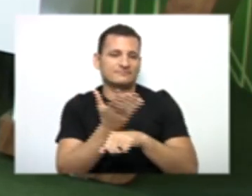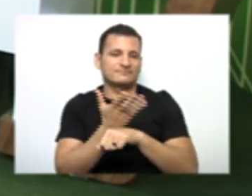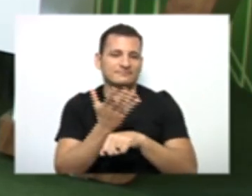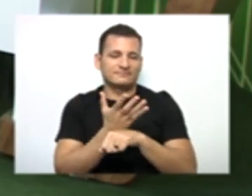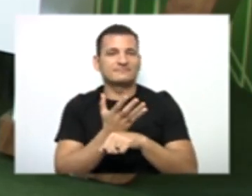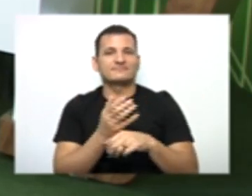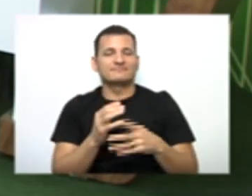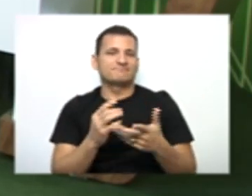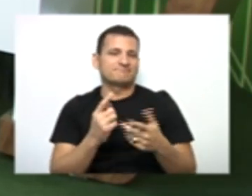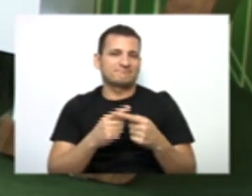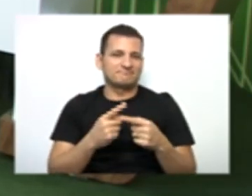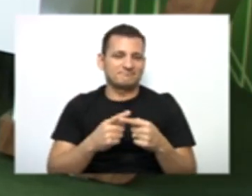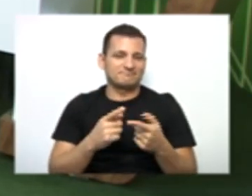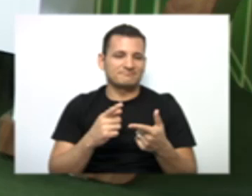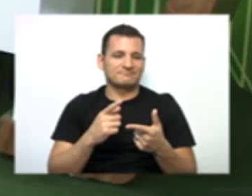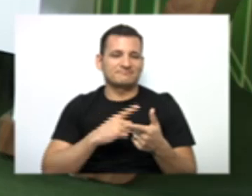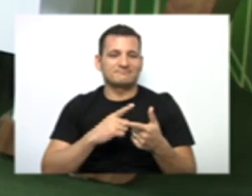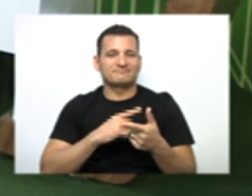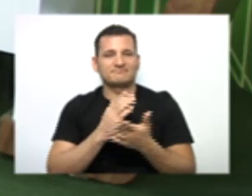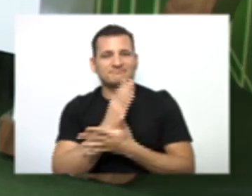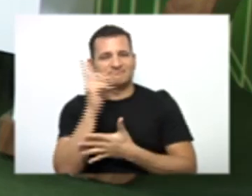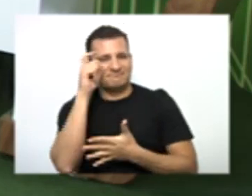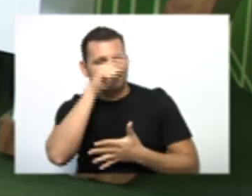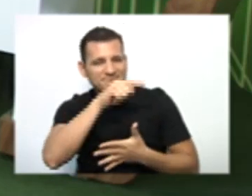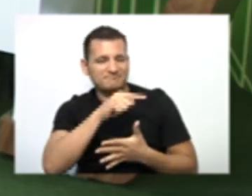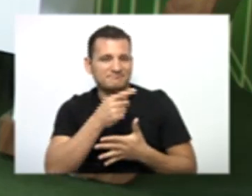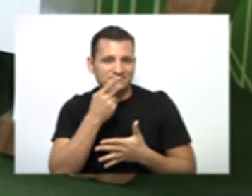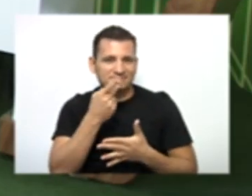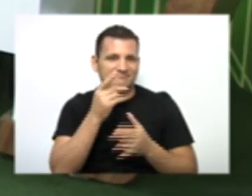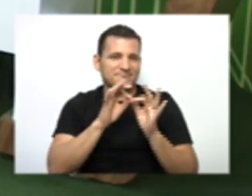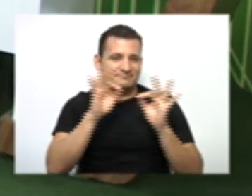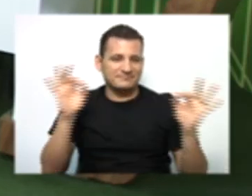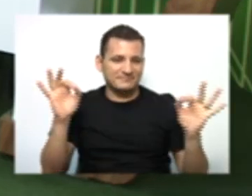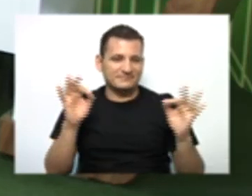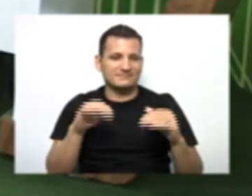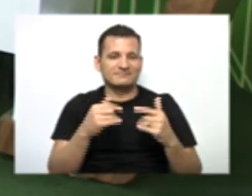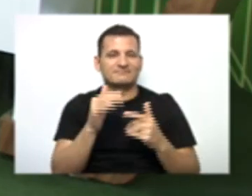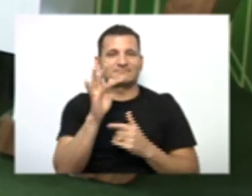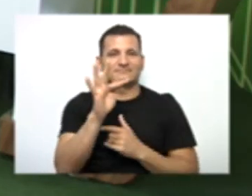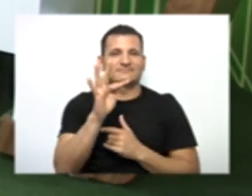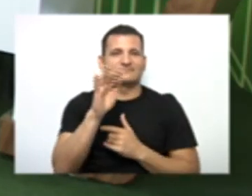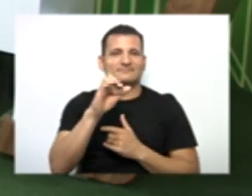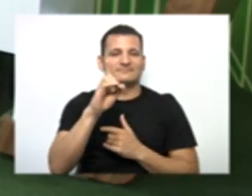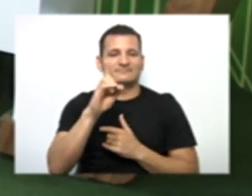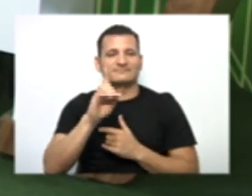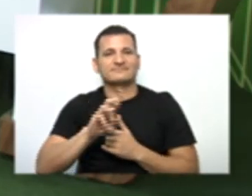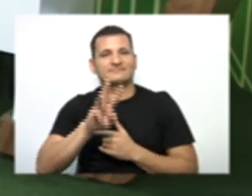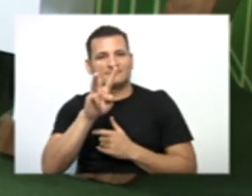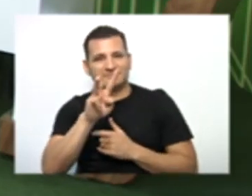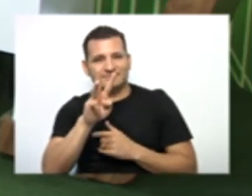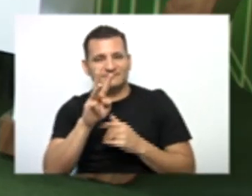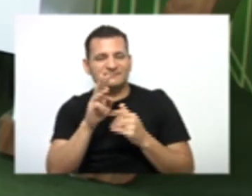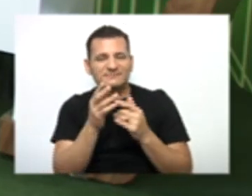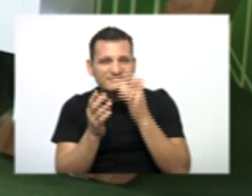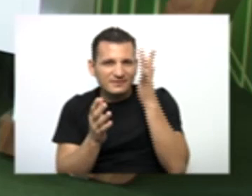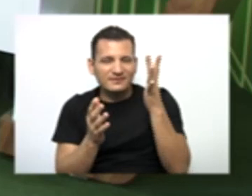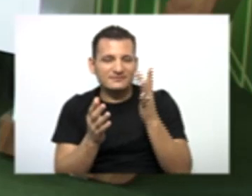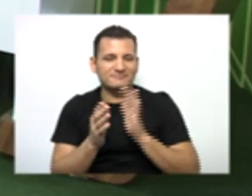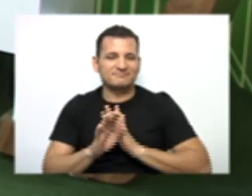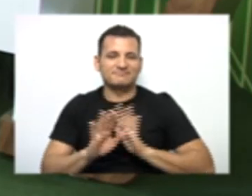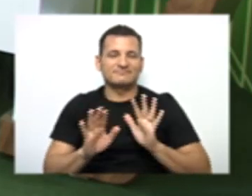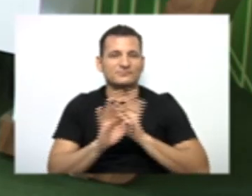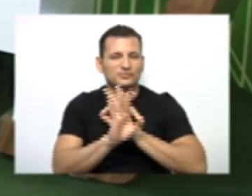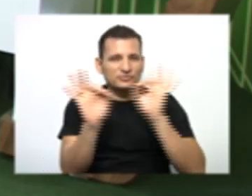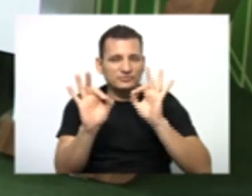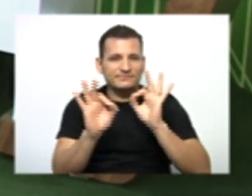é muito grande, tem dificuldade É difícil falar, né? É difícil falar, então FDW fica mais fácil, mais sutil e mais chique, né? Verdade? Todo